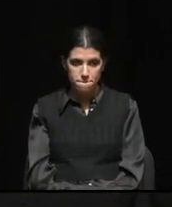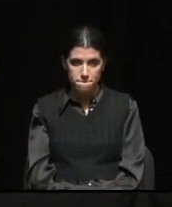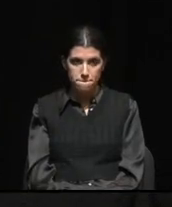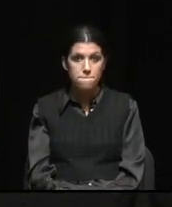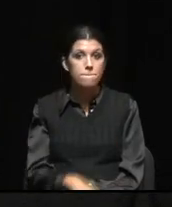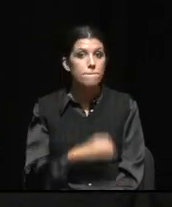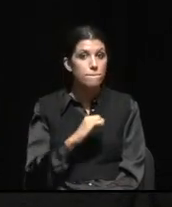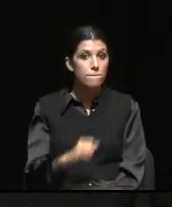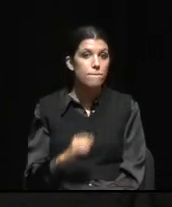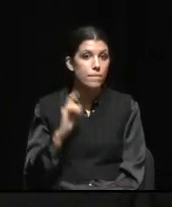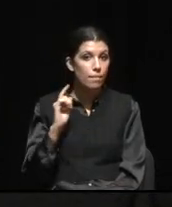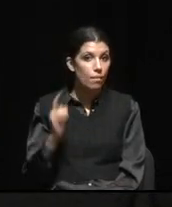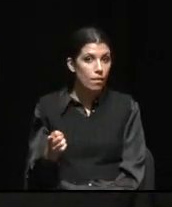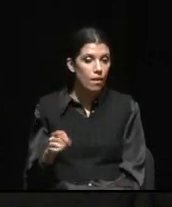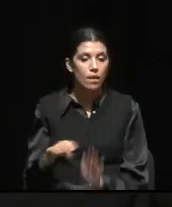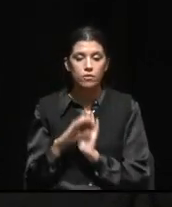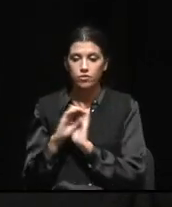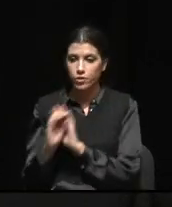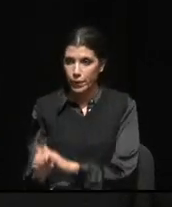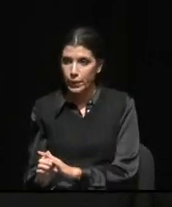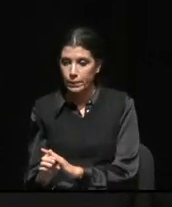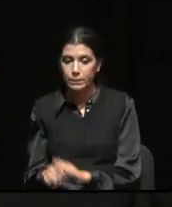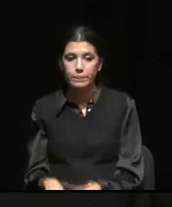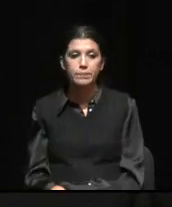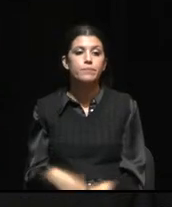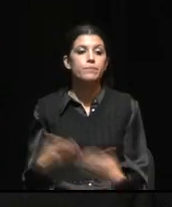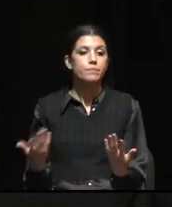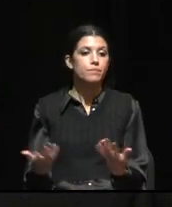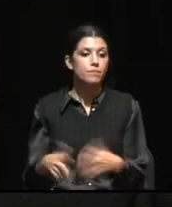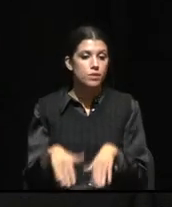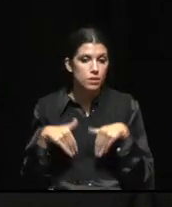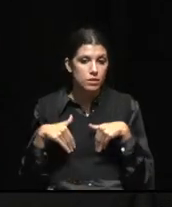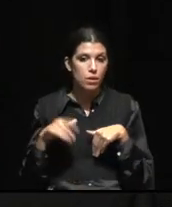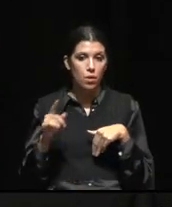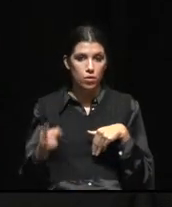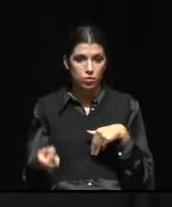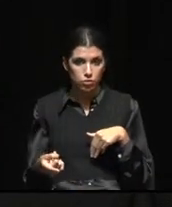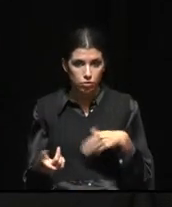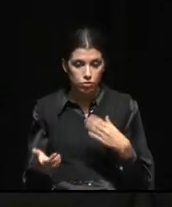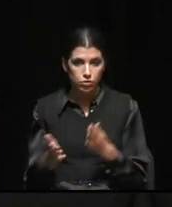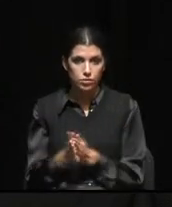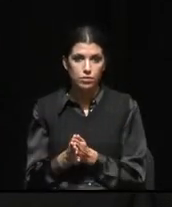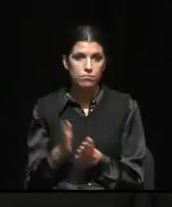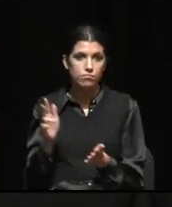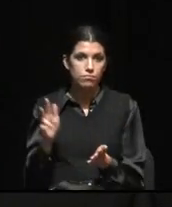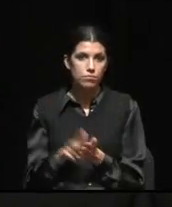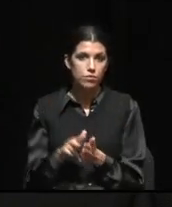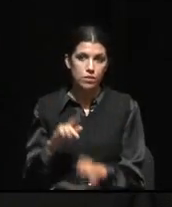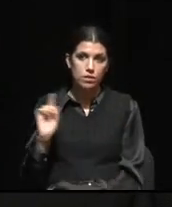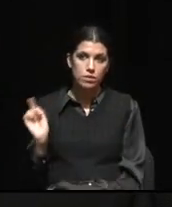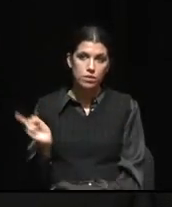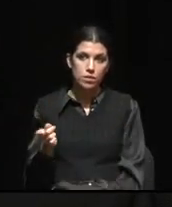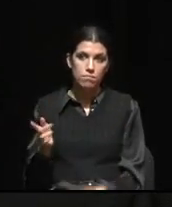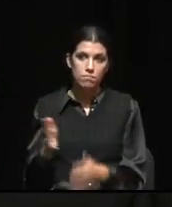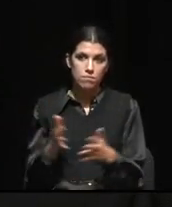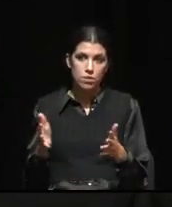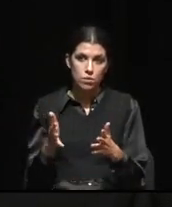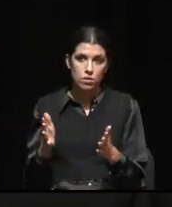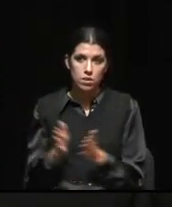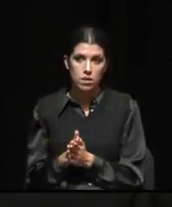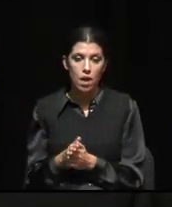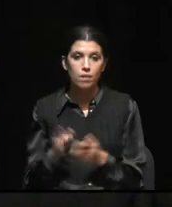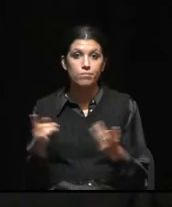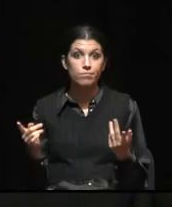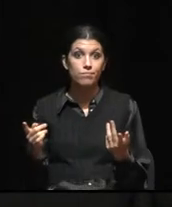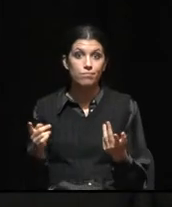quem Vota contra chega quem se abstém foi aprovado por maioria